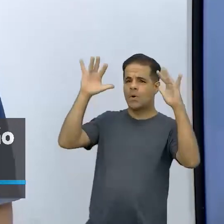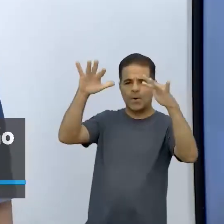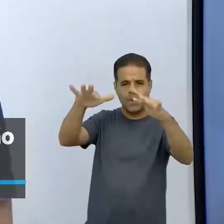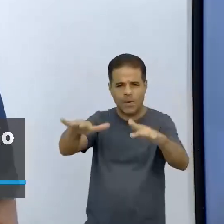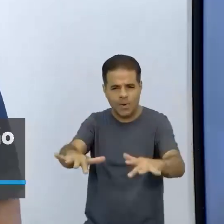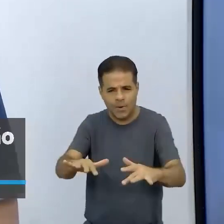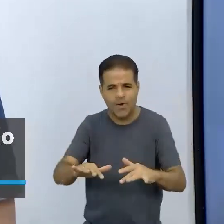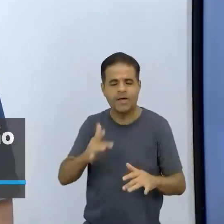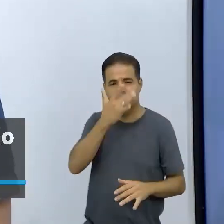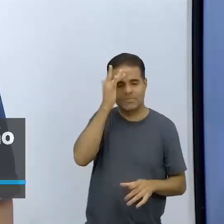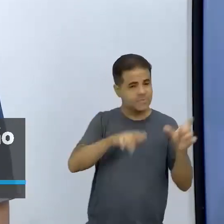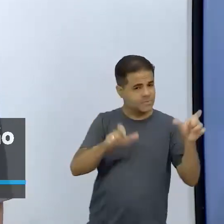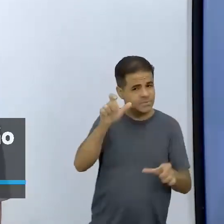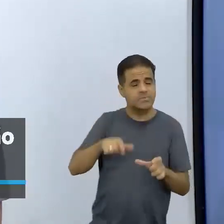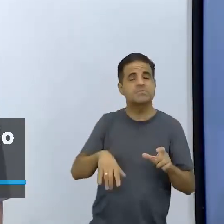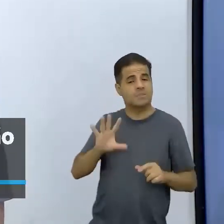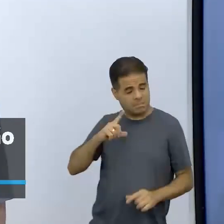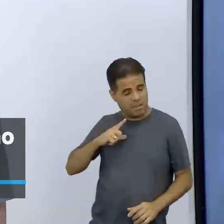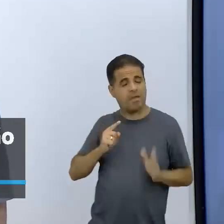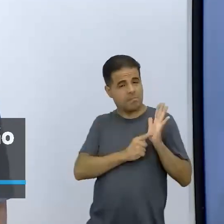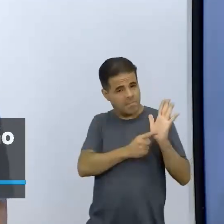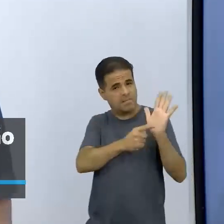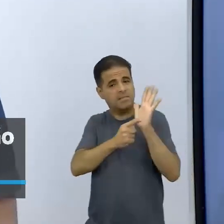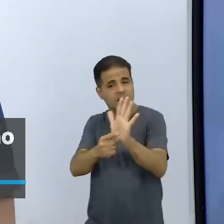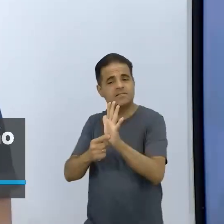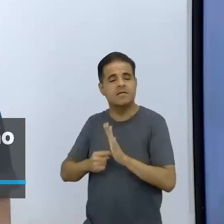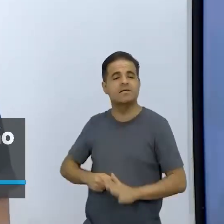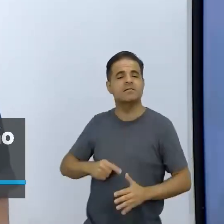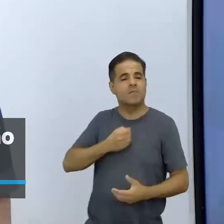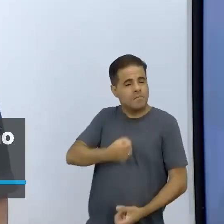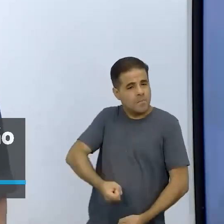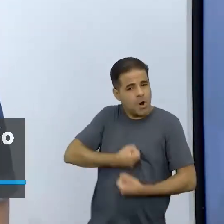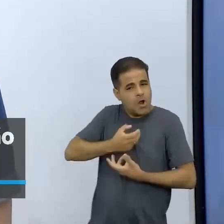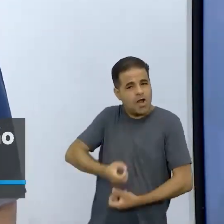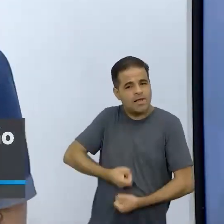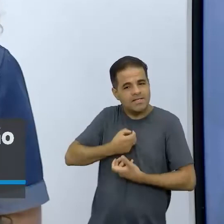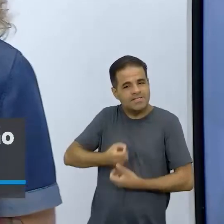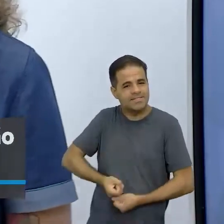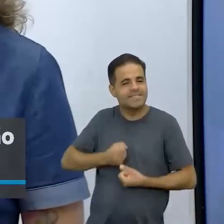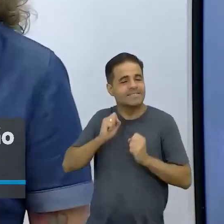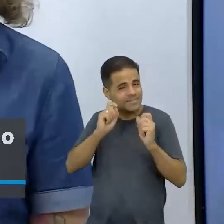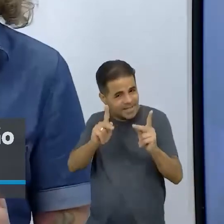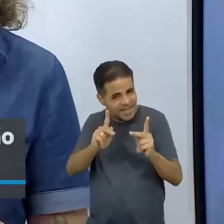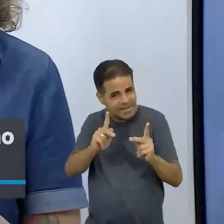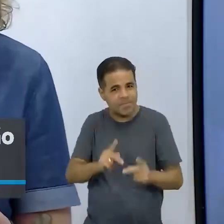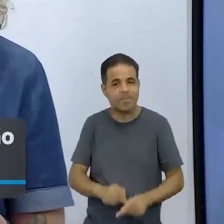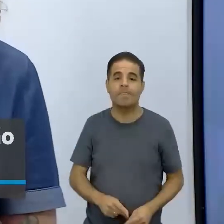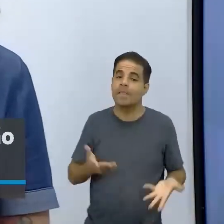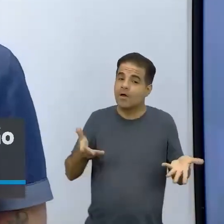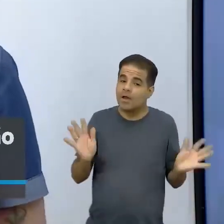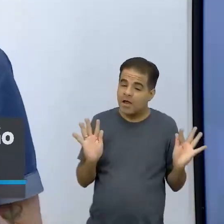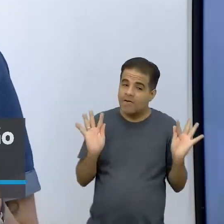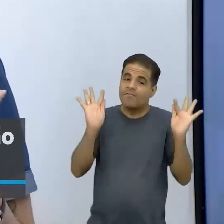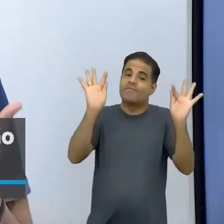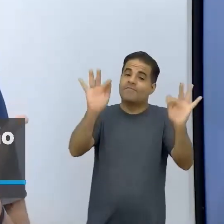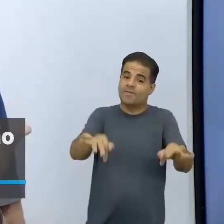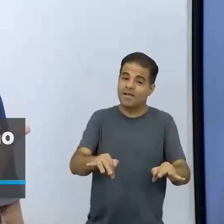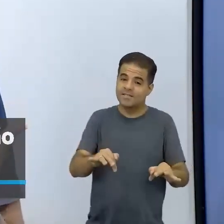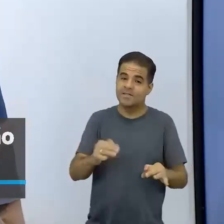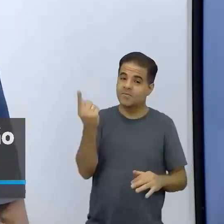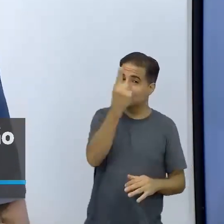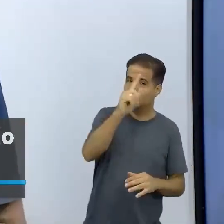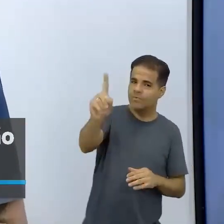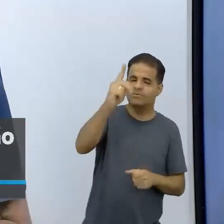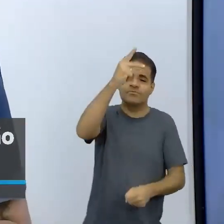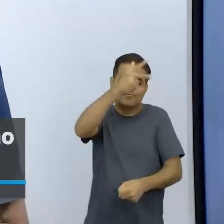e acontecem aí as apresentações dessa poesia, ok? Para a gente finalizar, um último